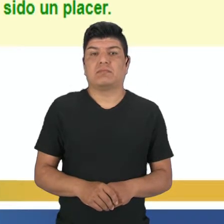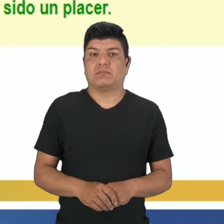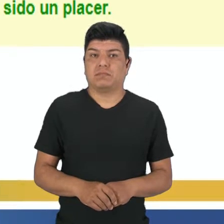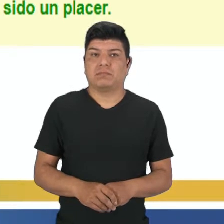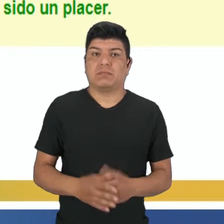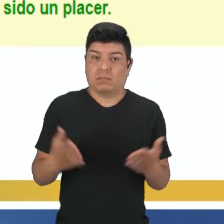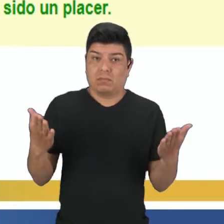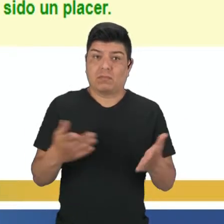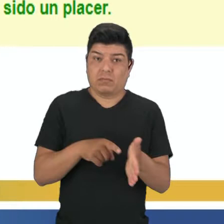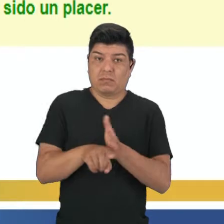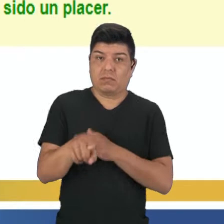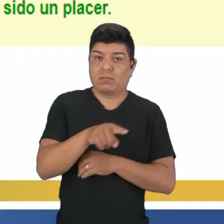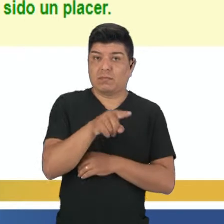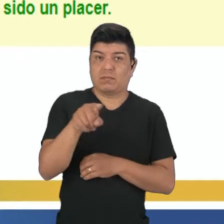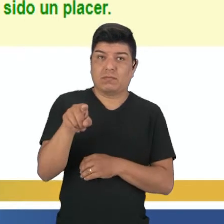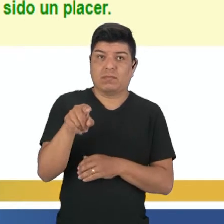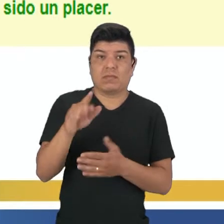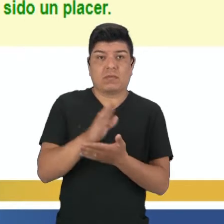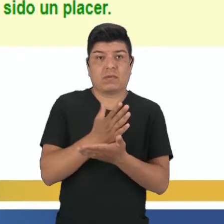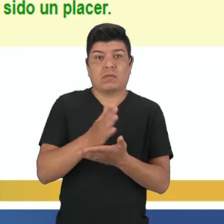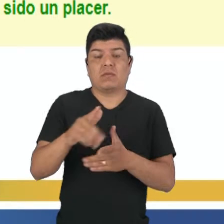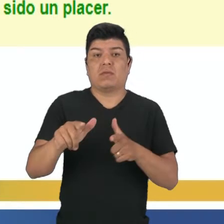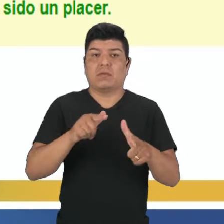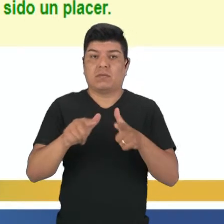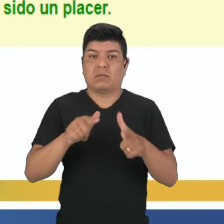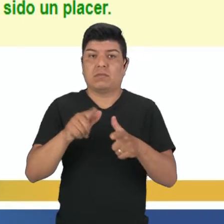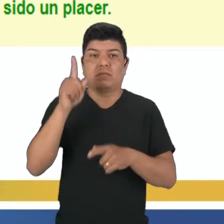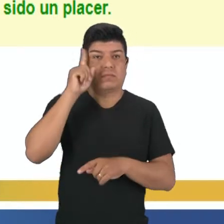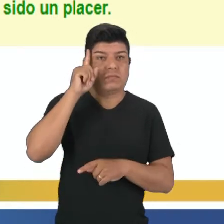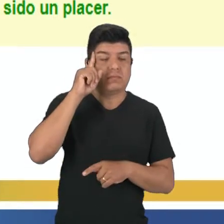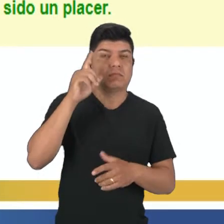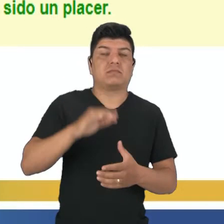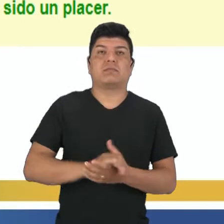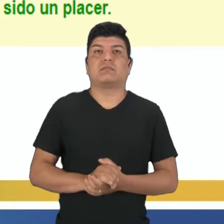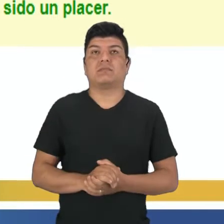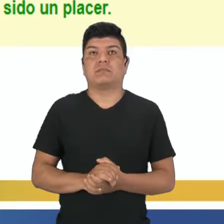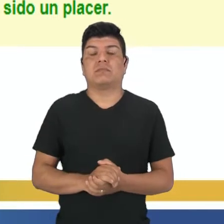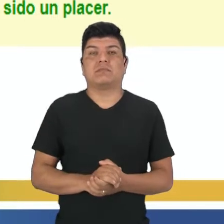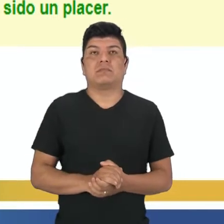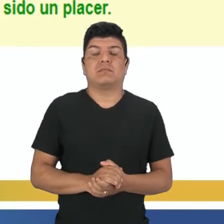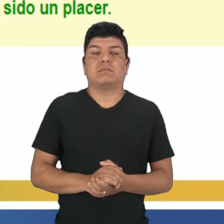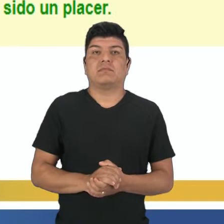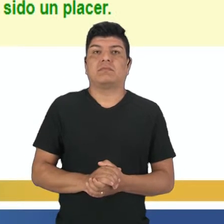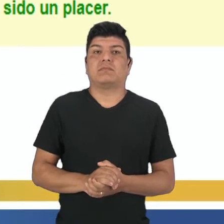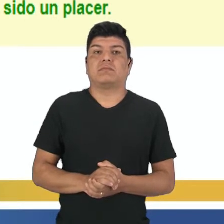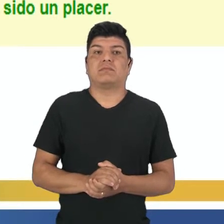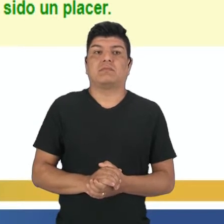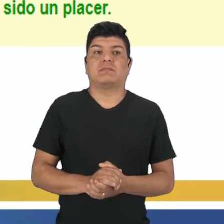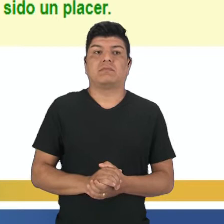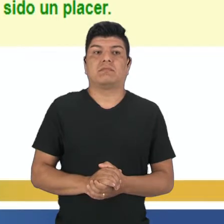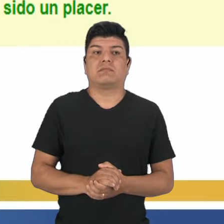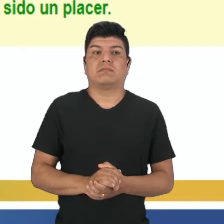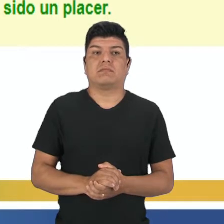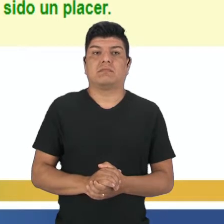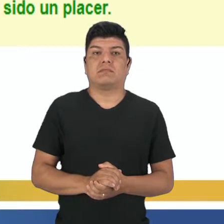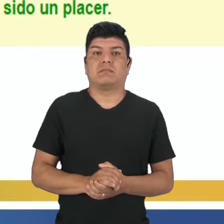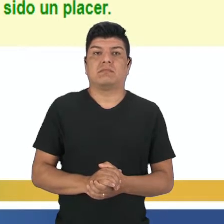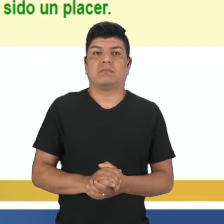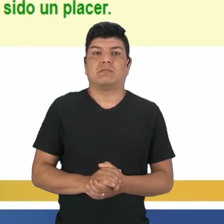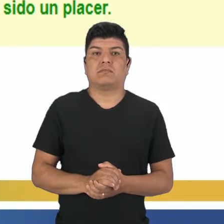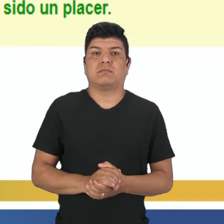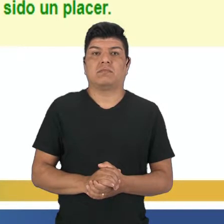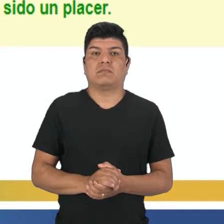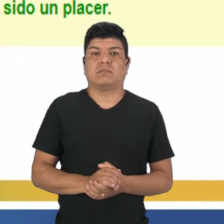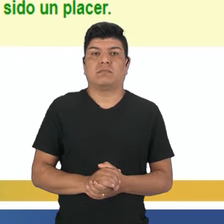vou perguntar a você sobre algumas atividades do dia a dia. Adelante, né? Prossiga. Quantas vezes vai você